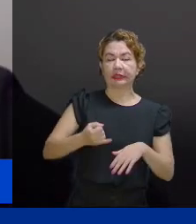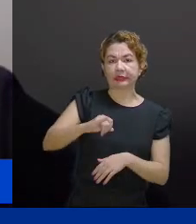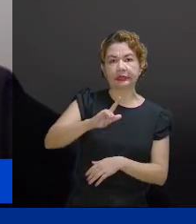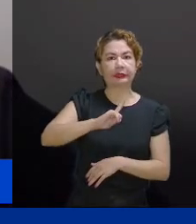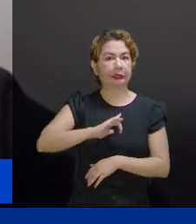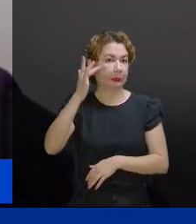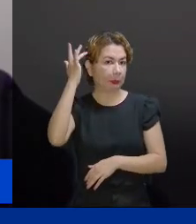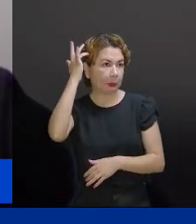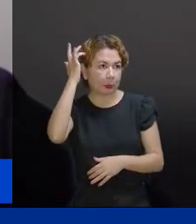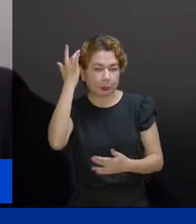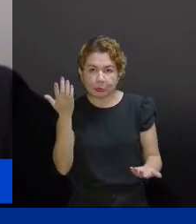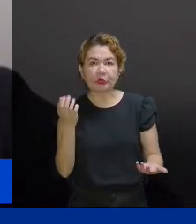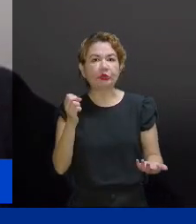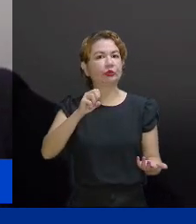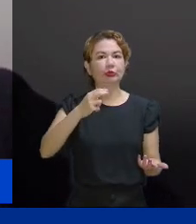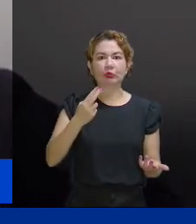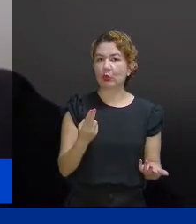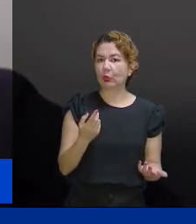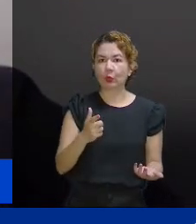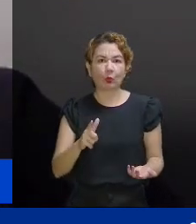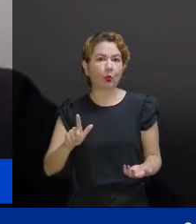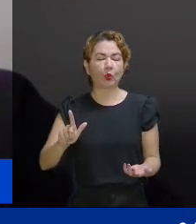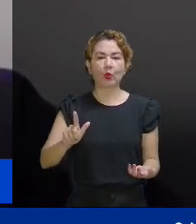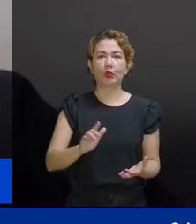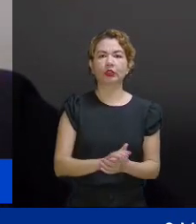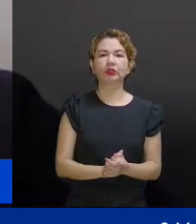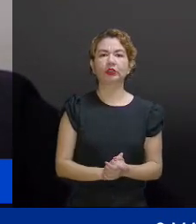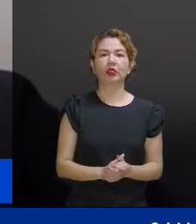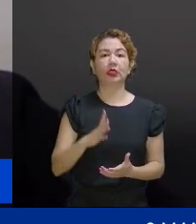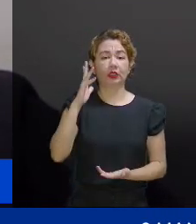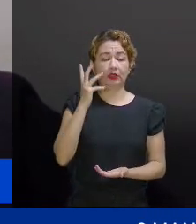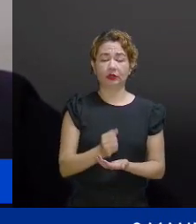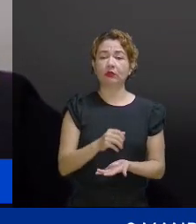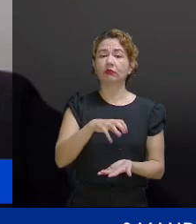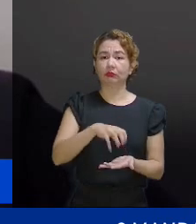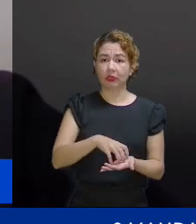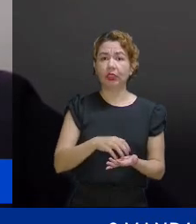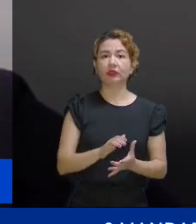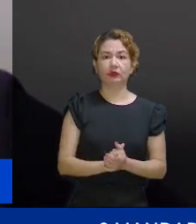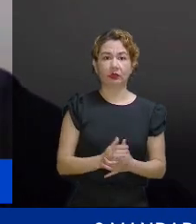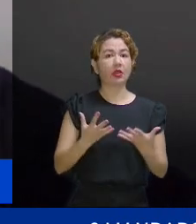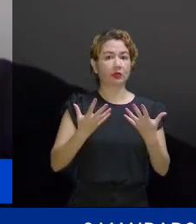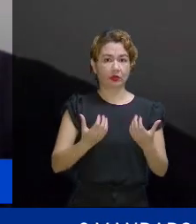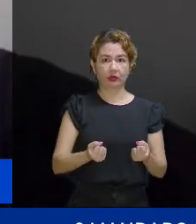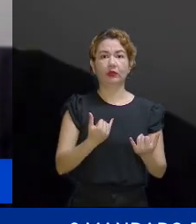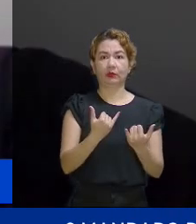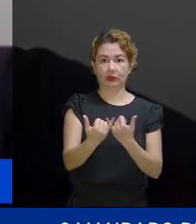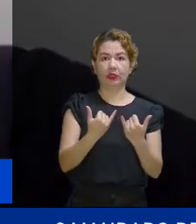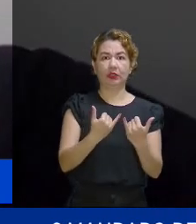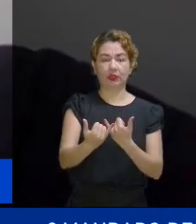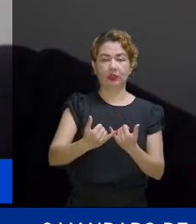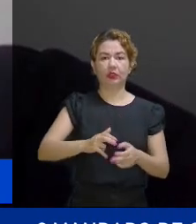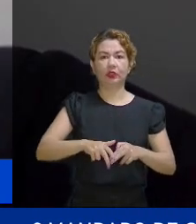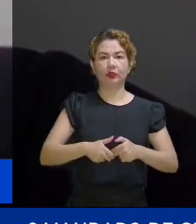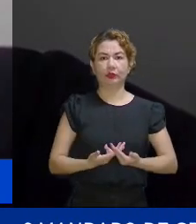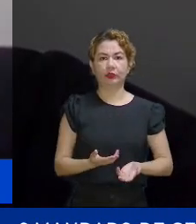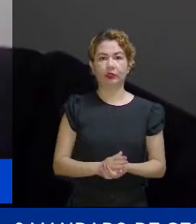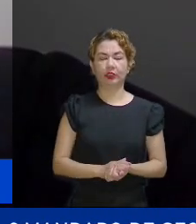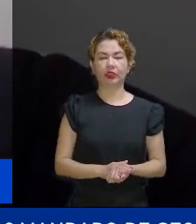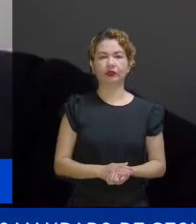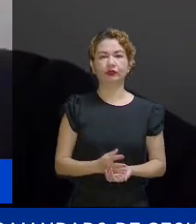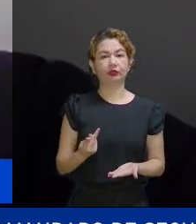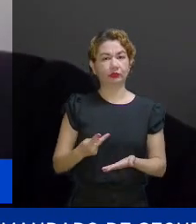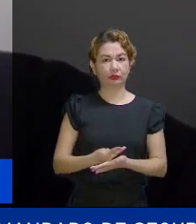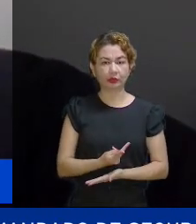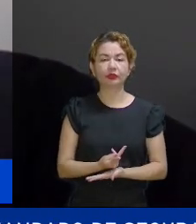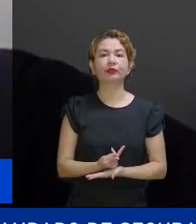ilegalidade de decisão, ele resolveu apreciar de forma meritória para negar a segurança. Então, diante dessa